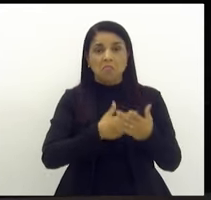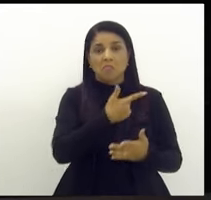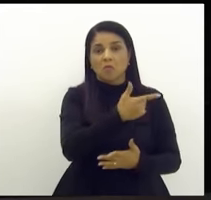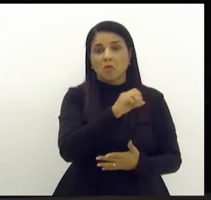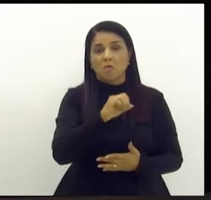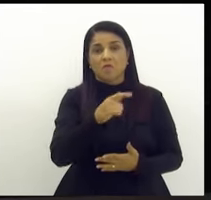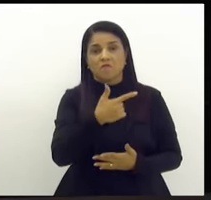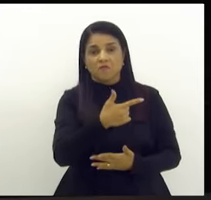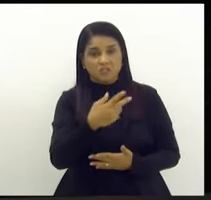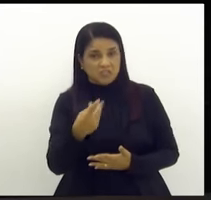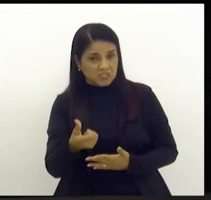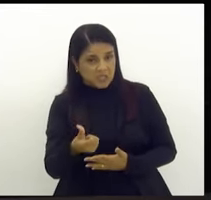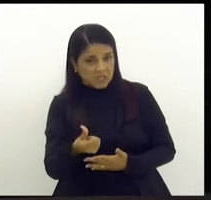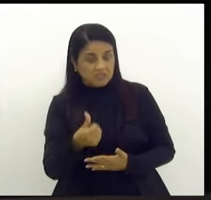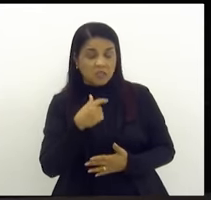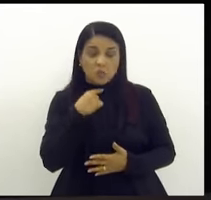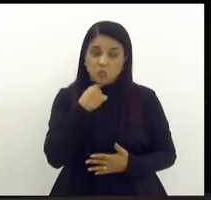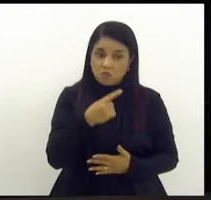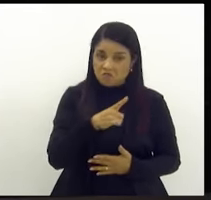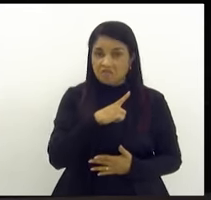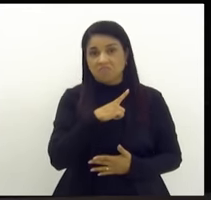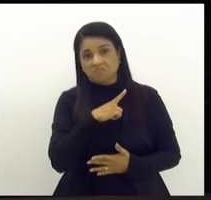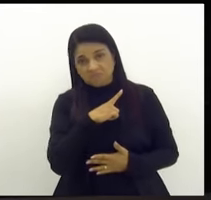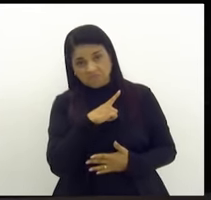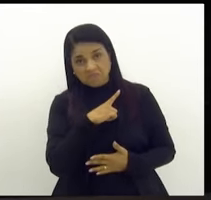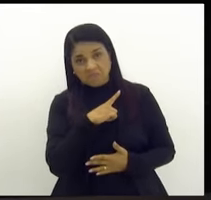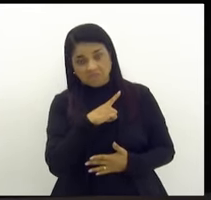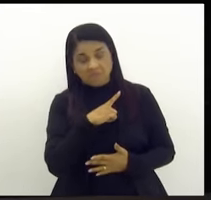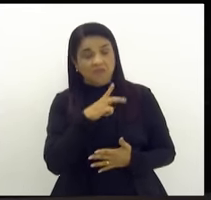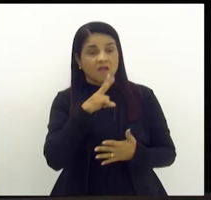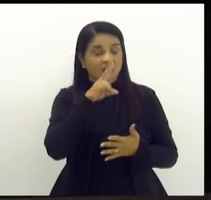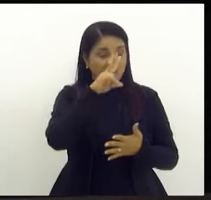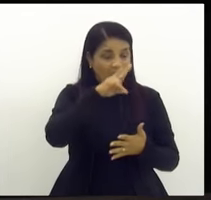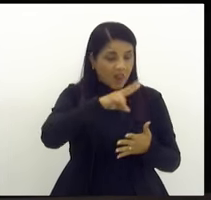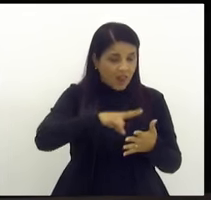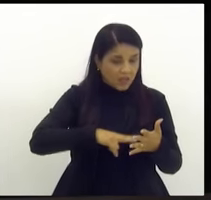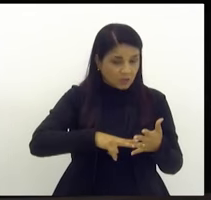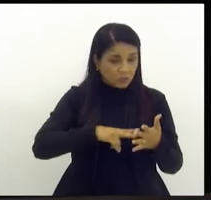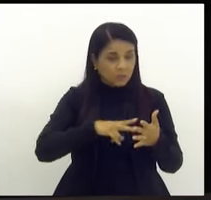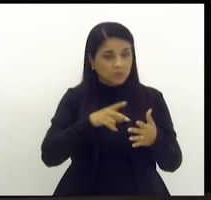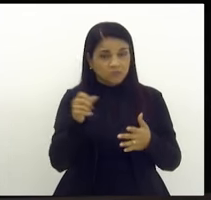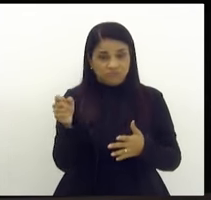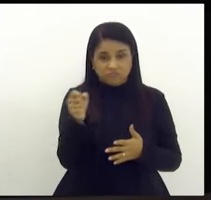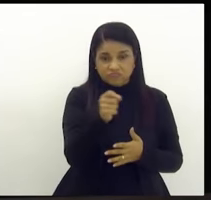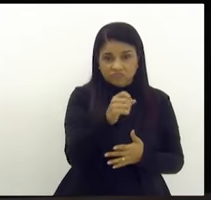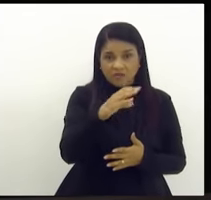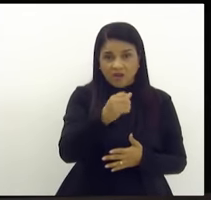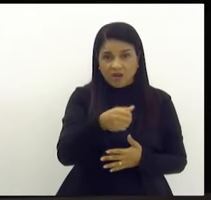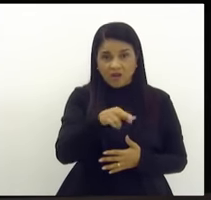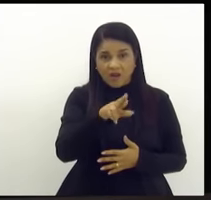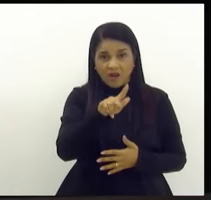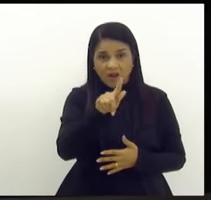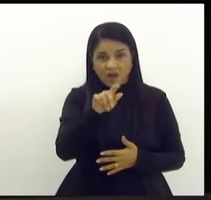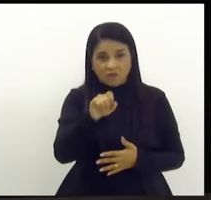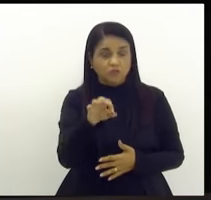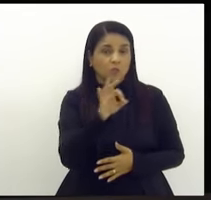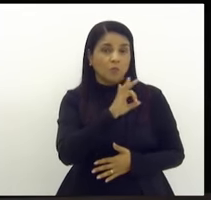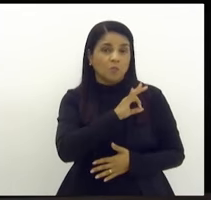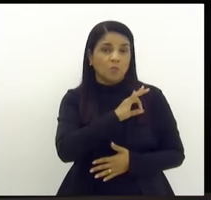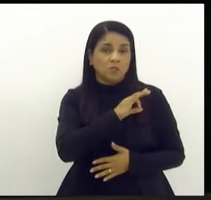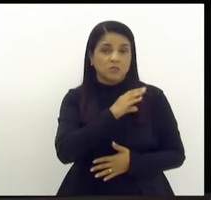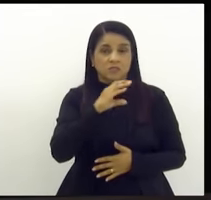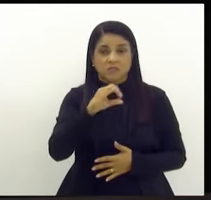eu tenho minhas dúvidas quando a gente faz a leitura dos cargos a gente vê que na Polícia Civil